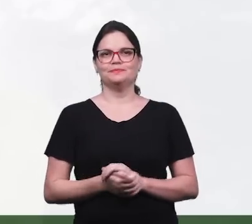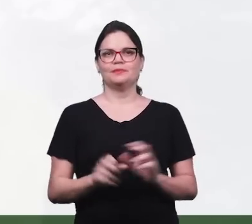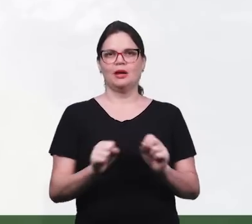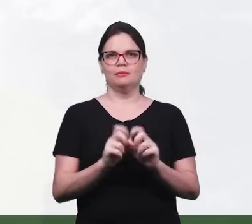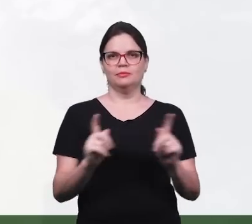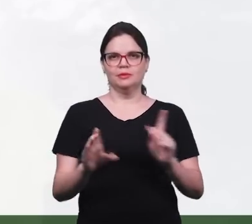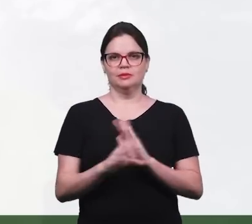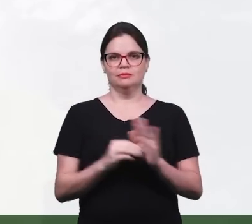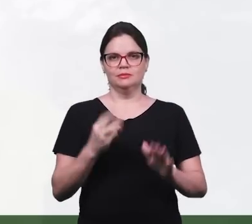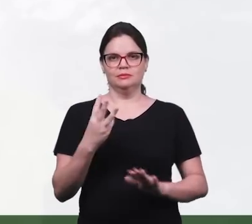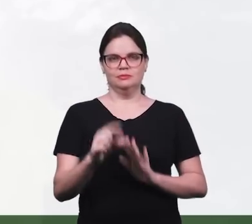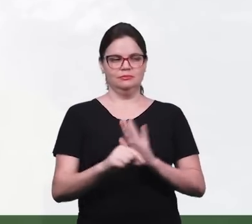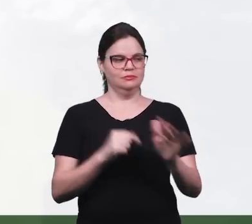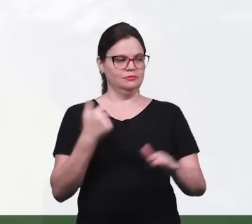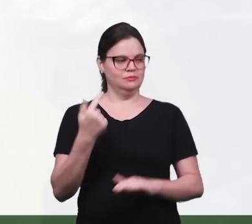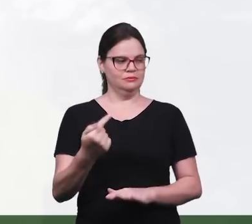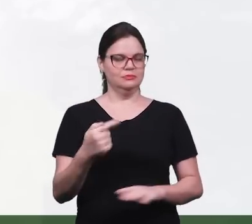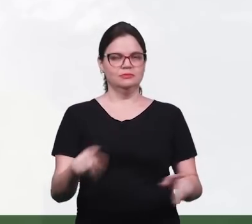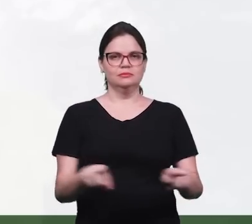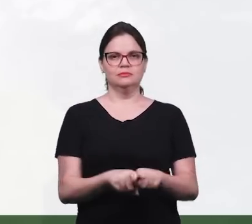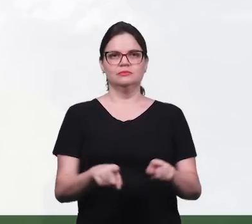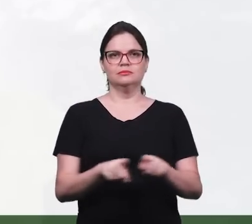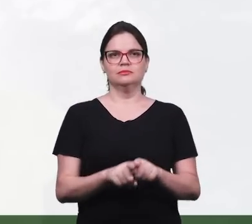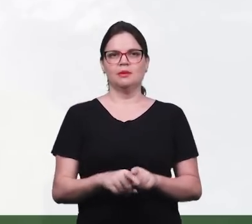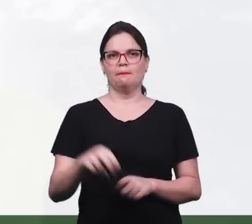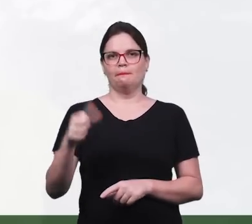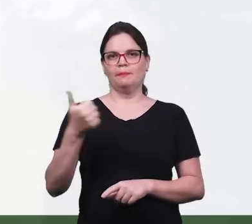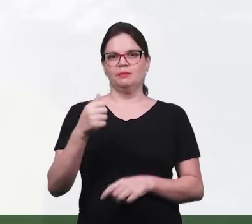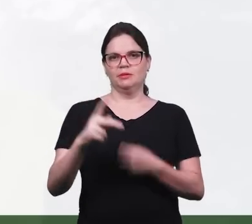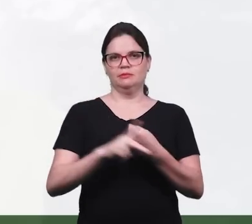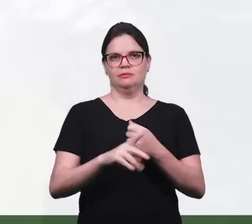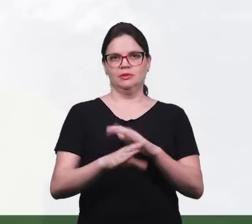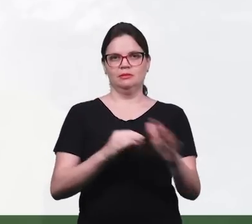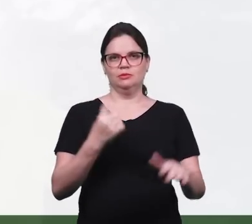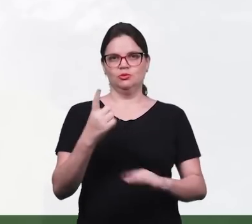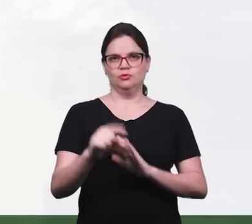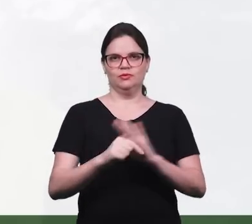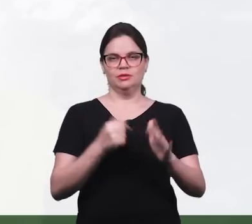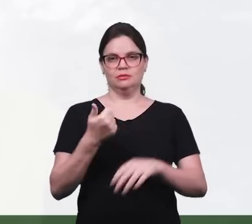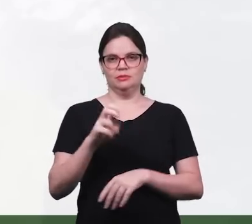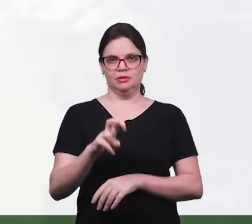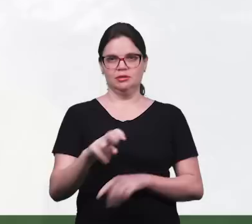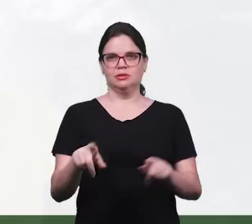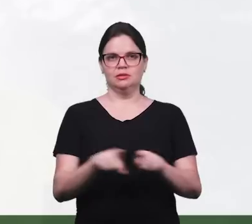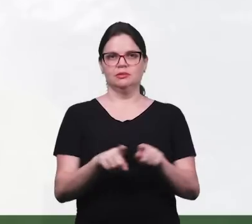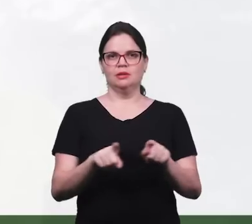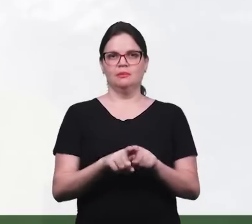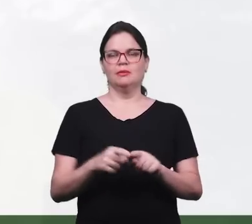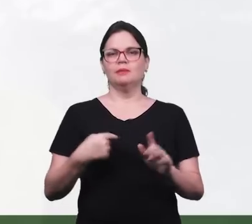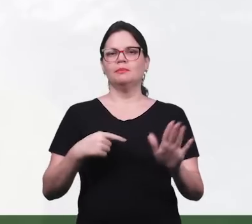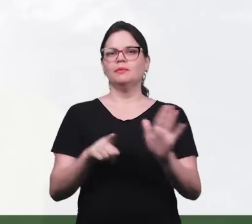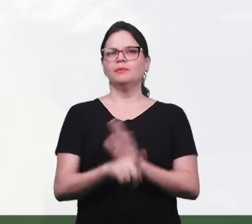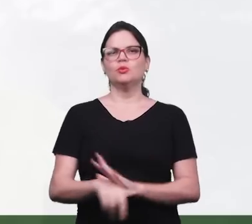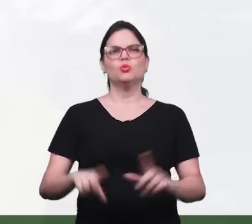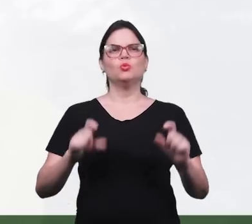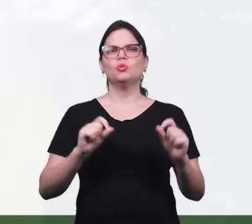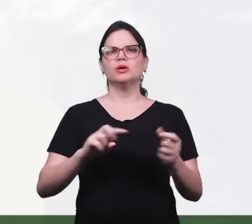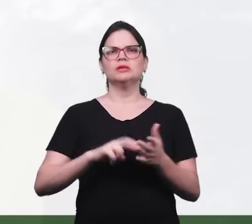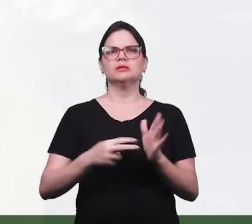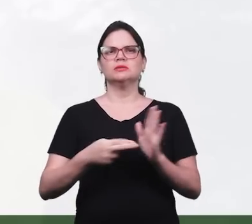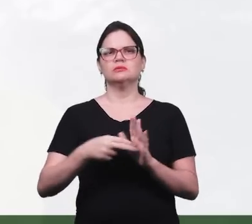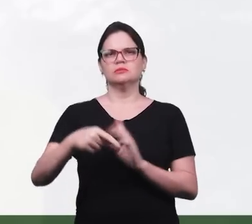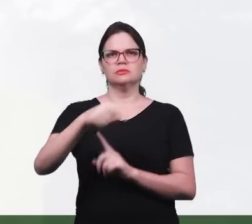capítulo 3, verso 7a e 1 Pedro capítulo 1, verso 15. E a pergunta é, o